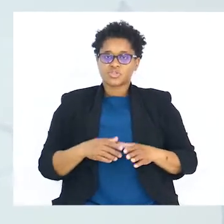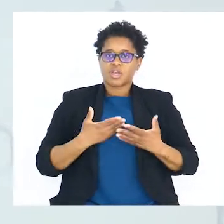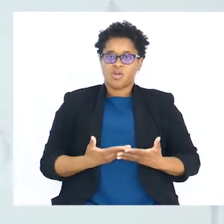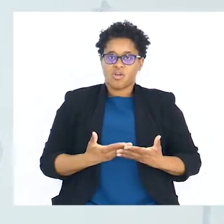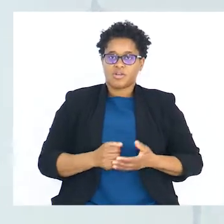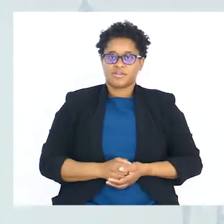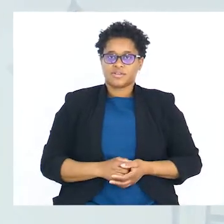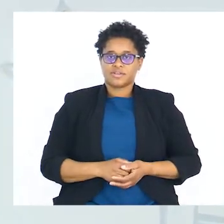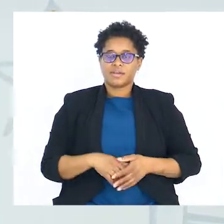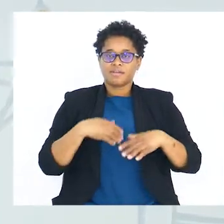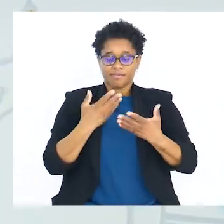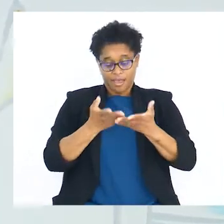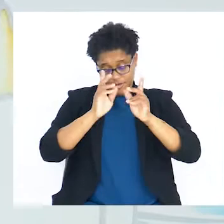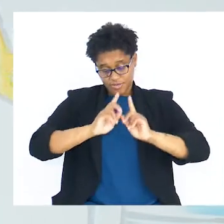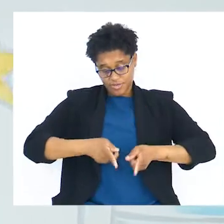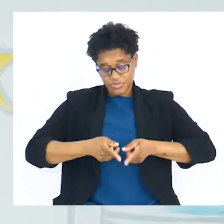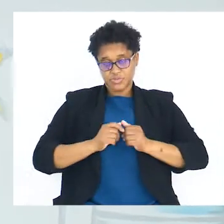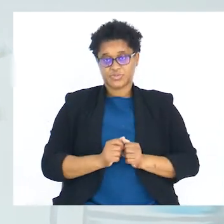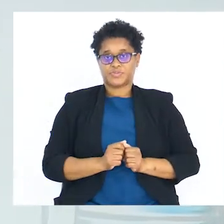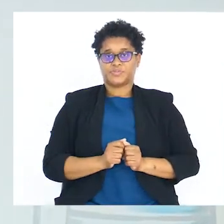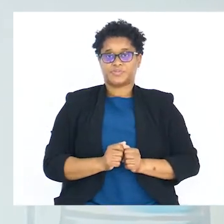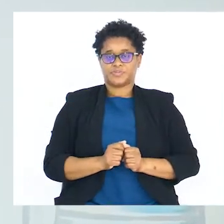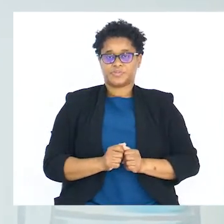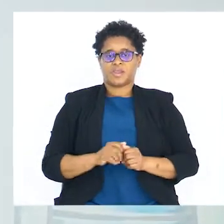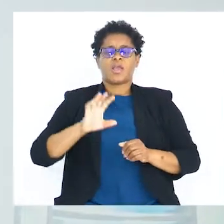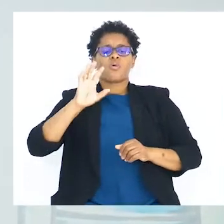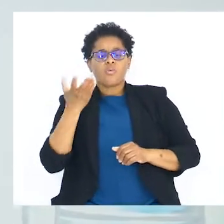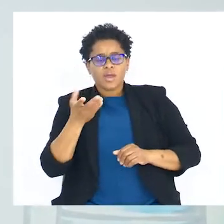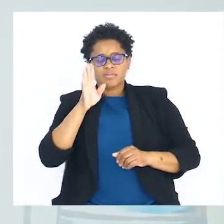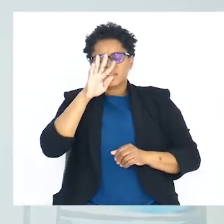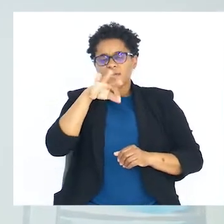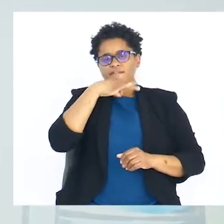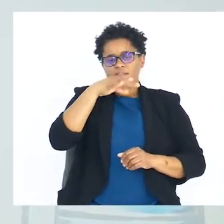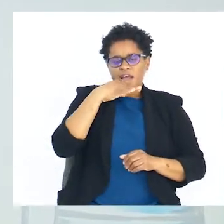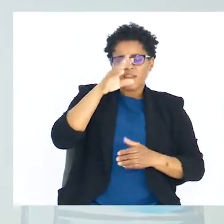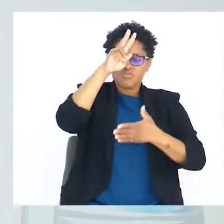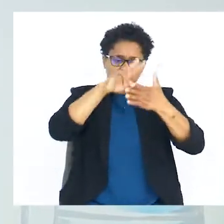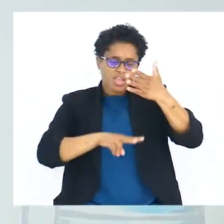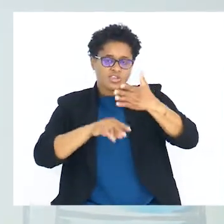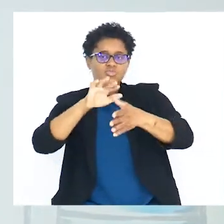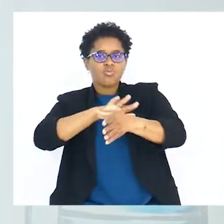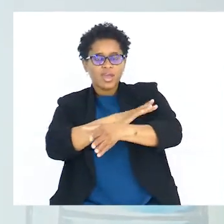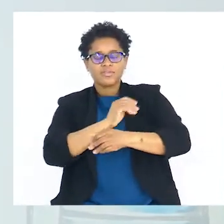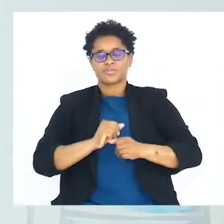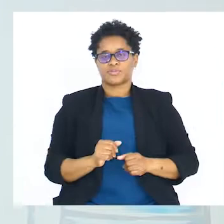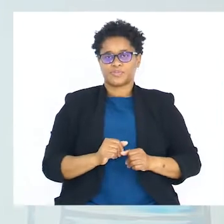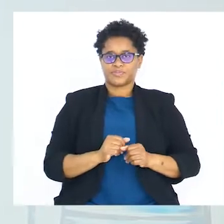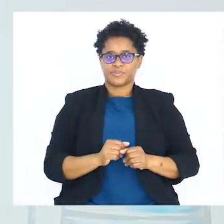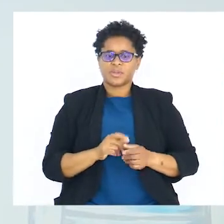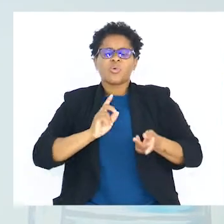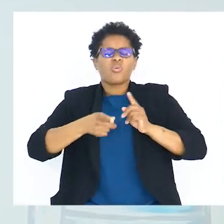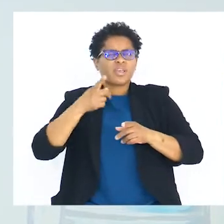agora dar início. Quando se fala do texto poético, quando falamos texto